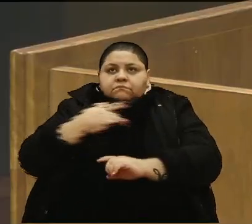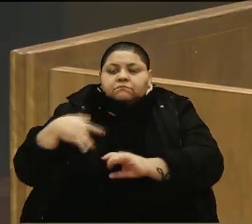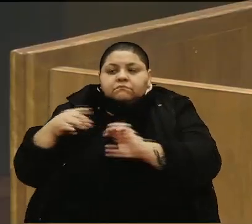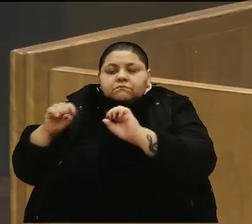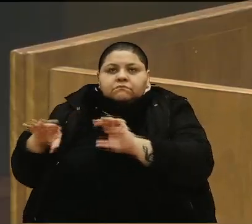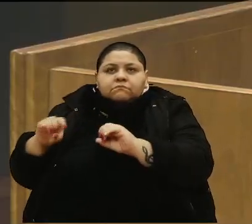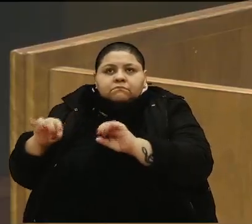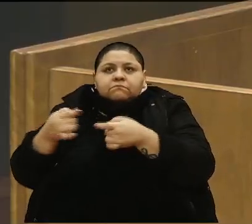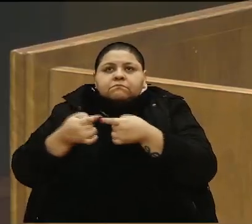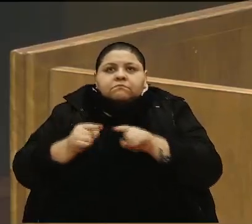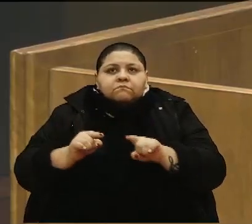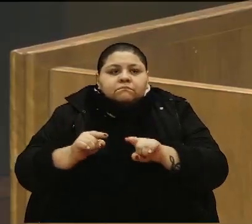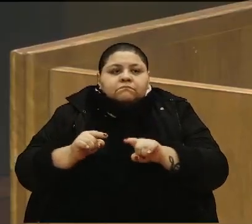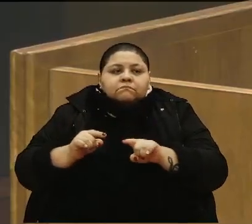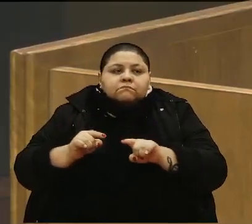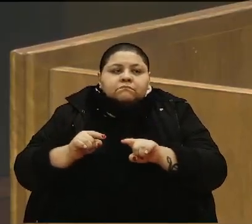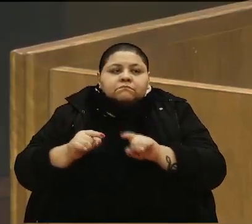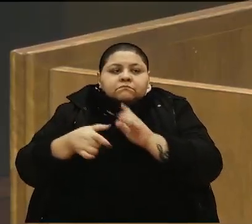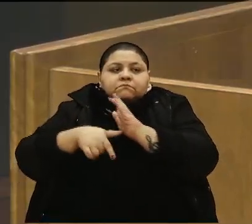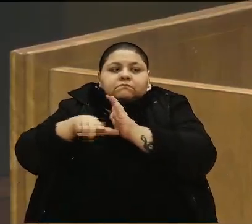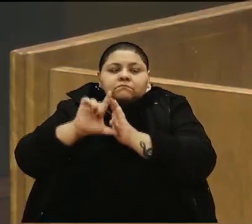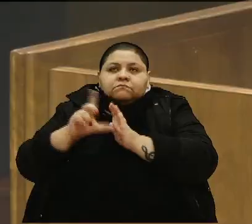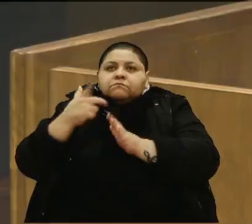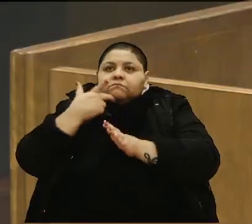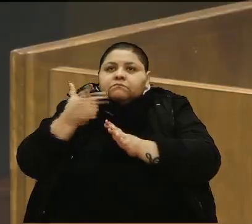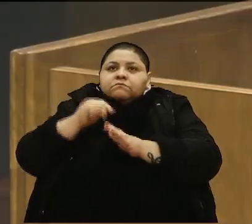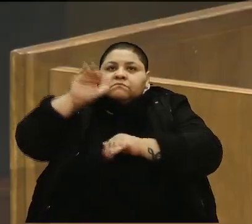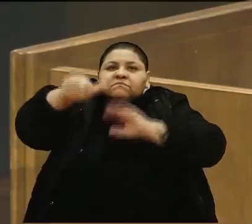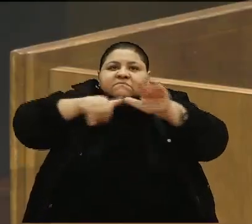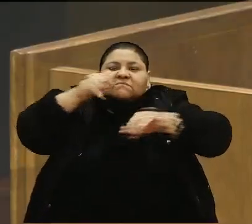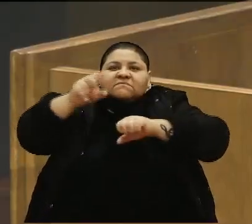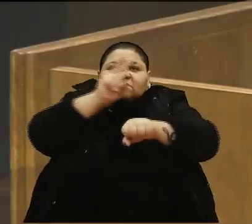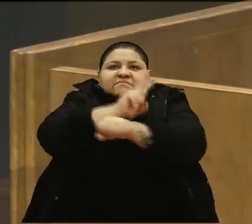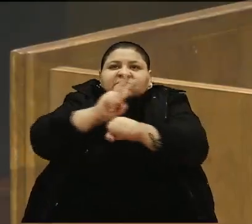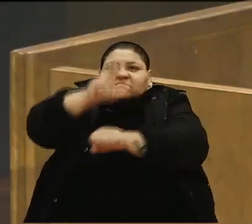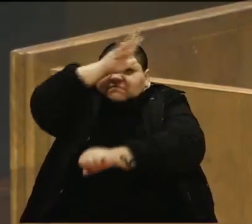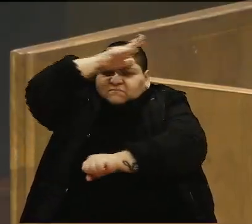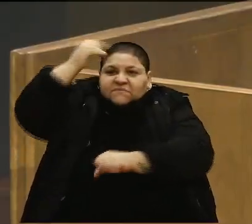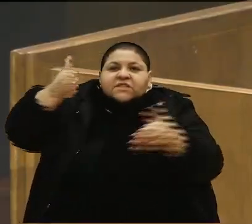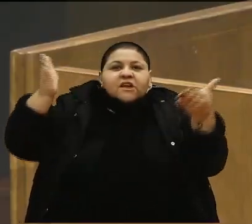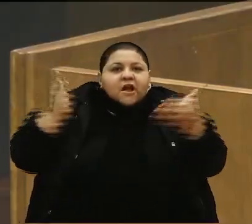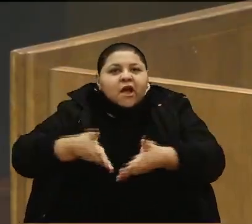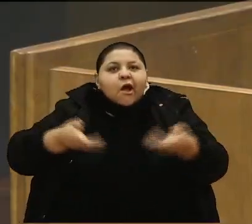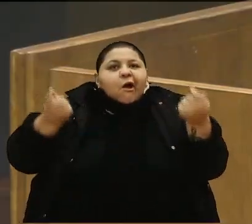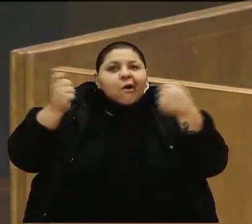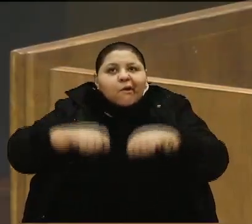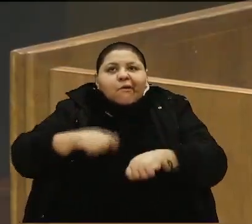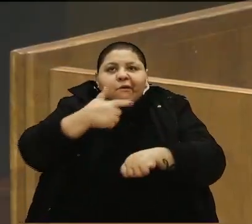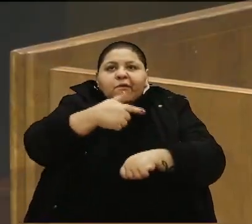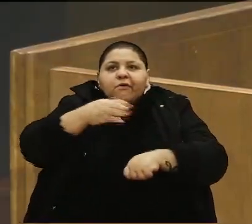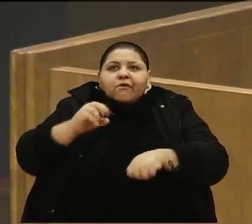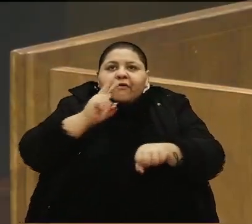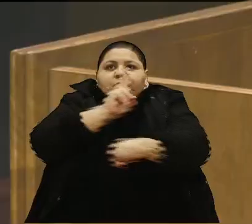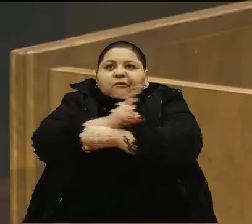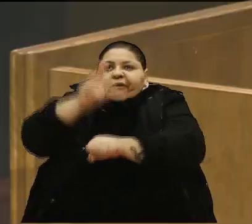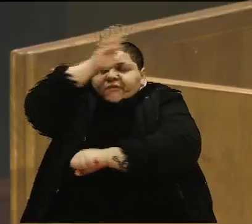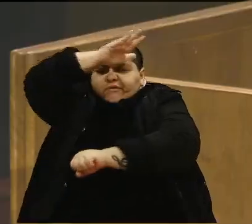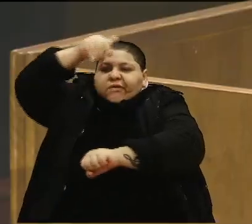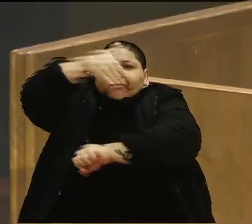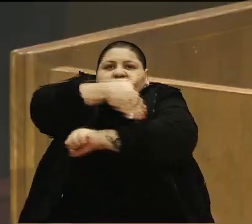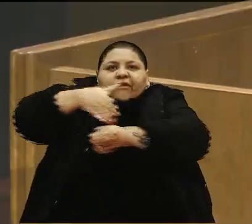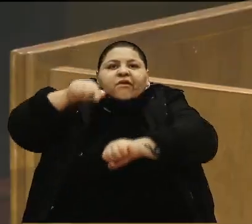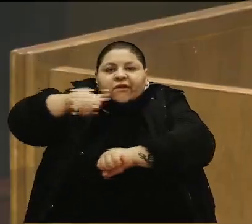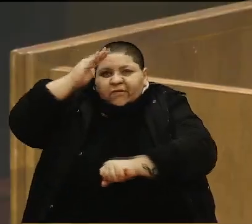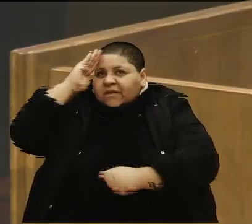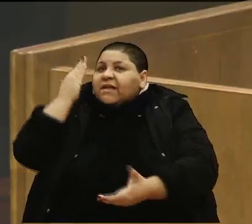educação, mas antes disso quero dizer, chamamento dos guardas já, precisamos dos 70 guardas na rua. Isso